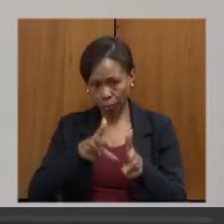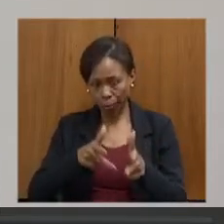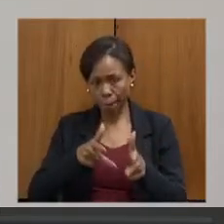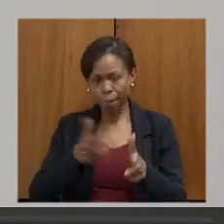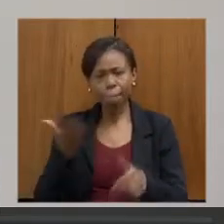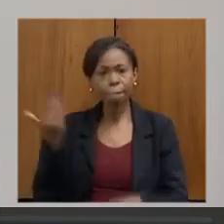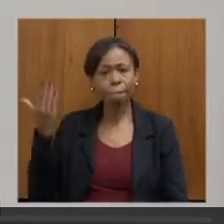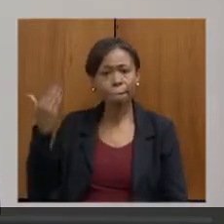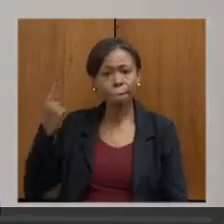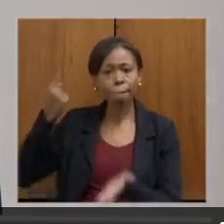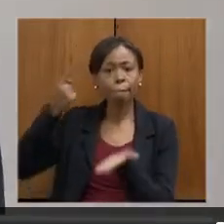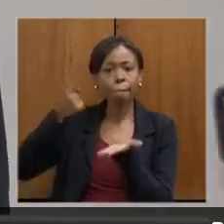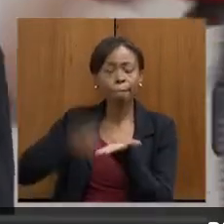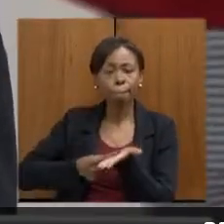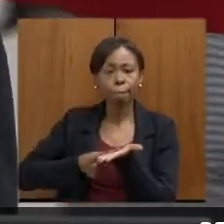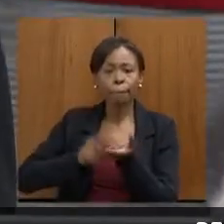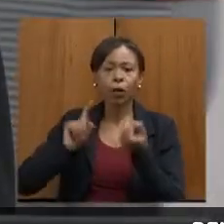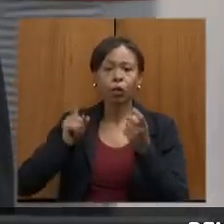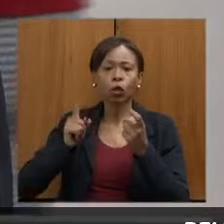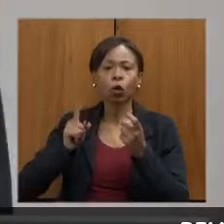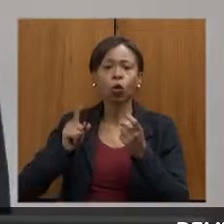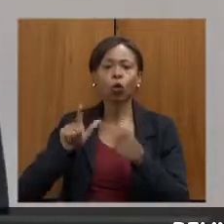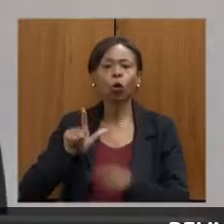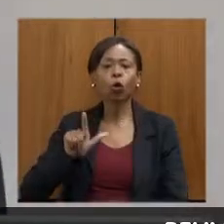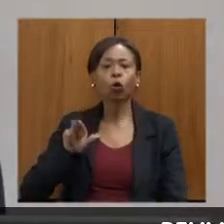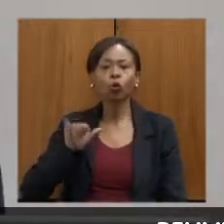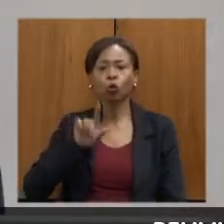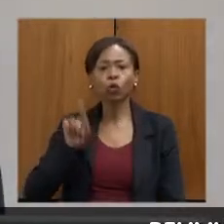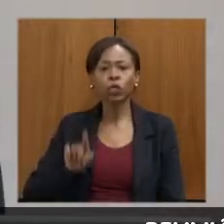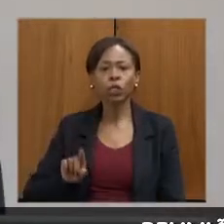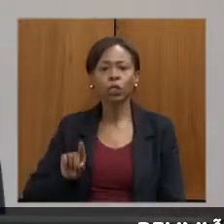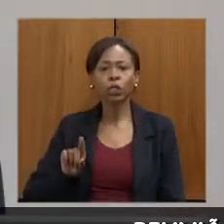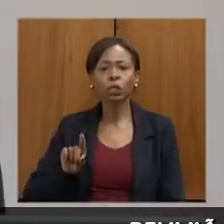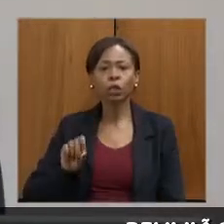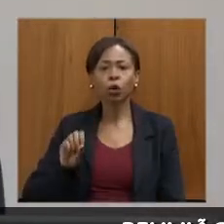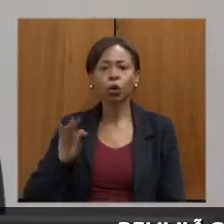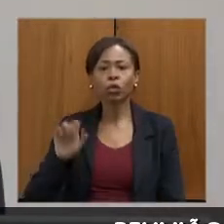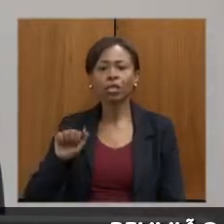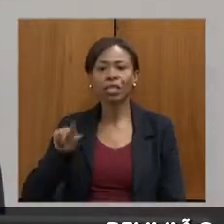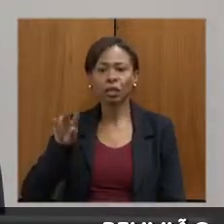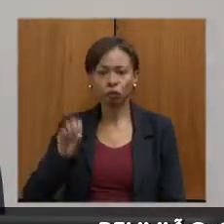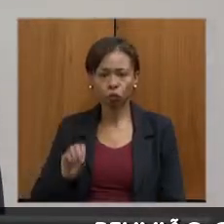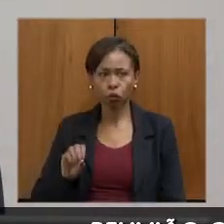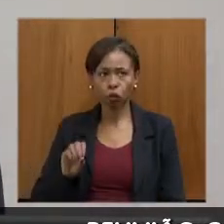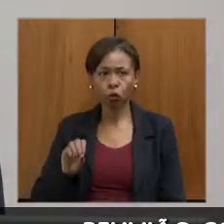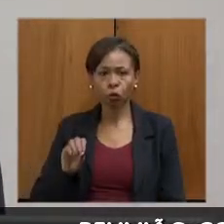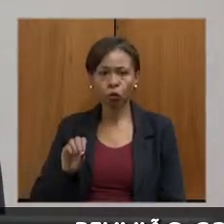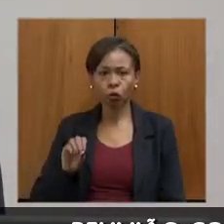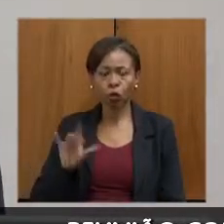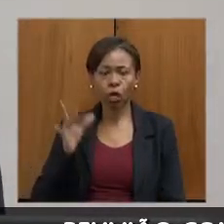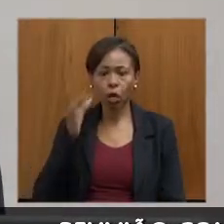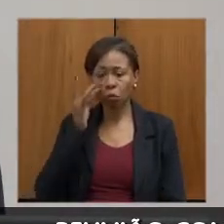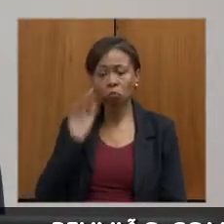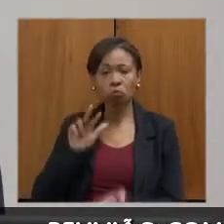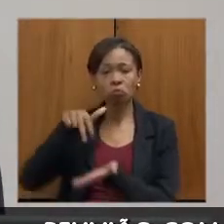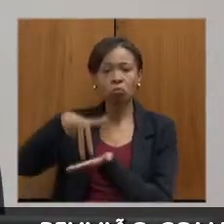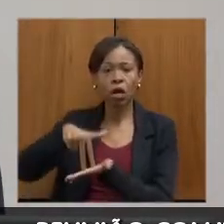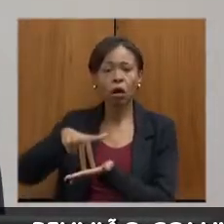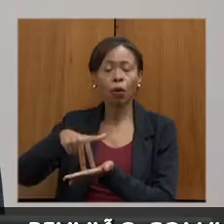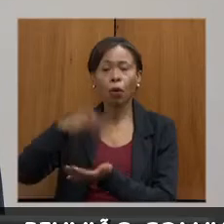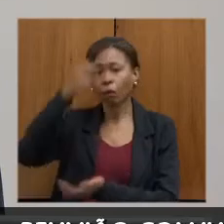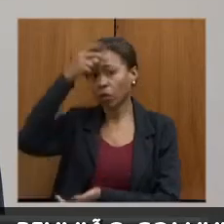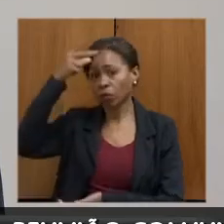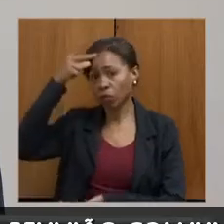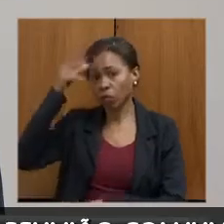reunião com o nosso Luiz Otávio o e compareceria na região na reunião o